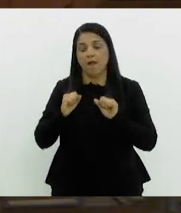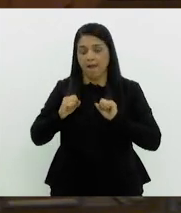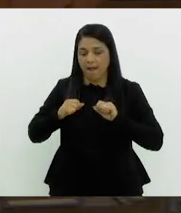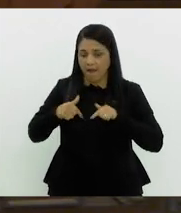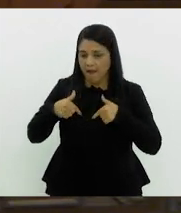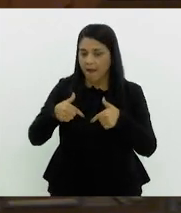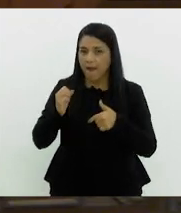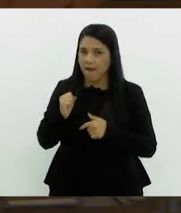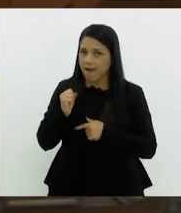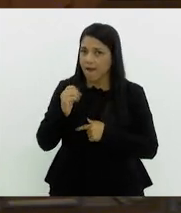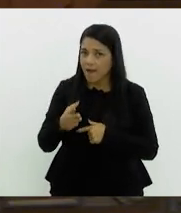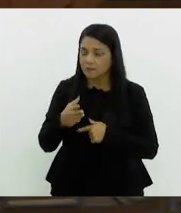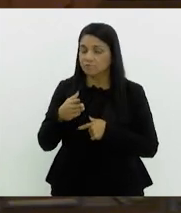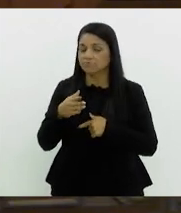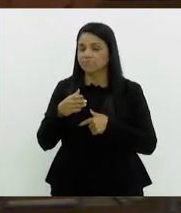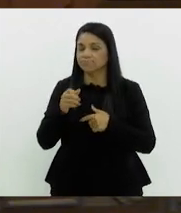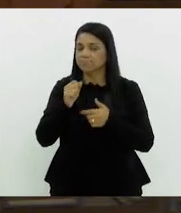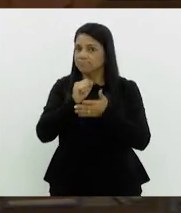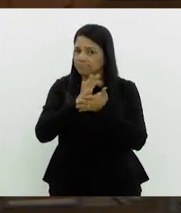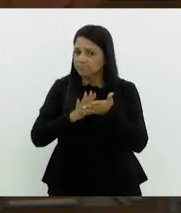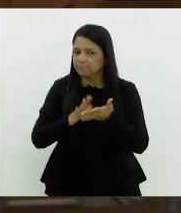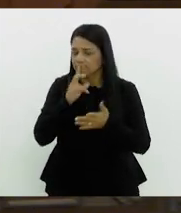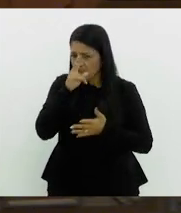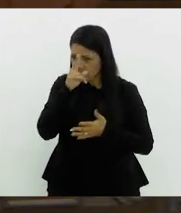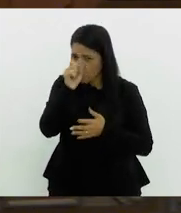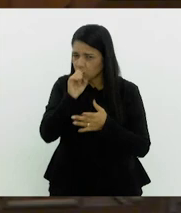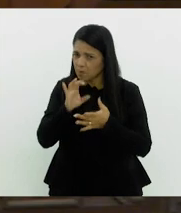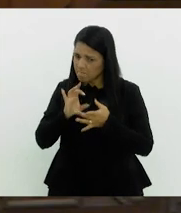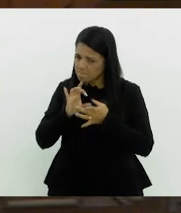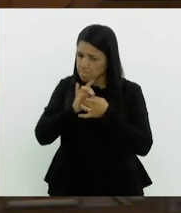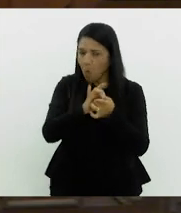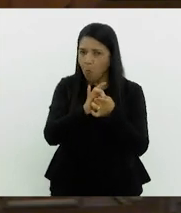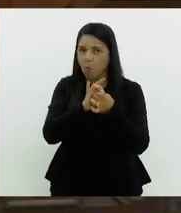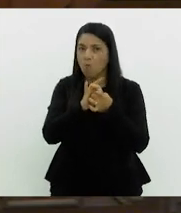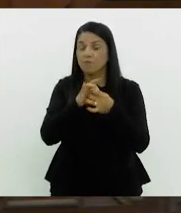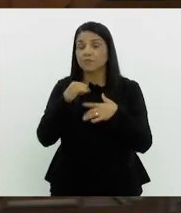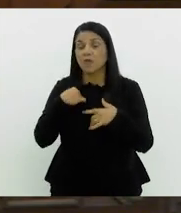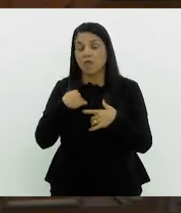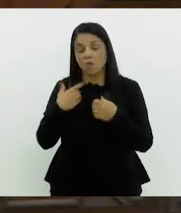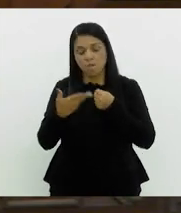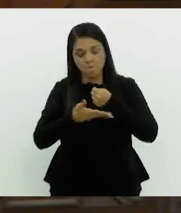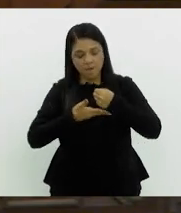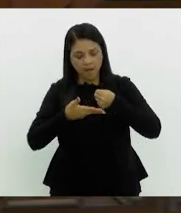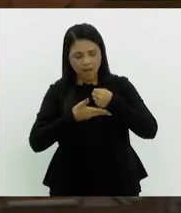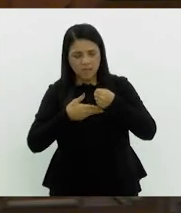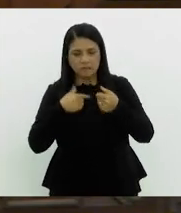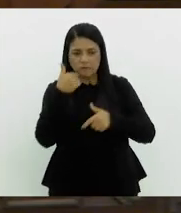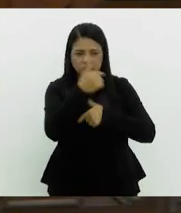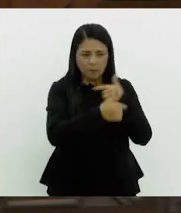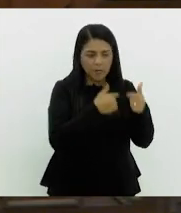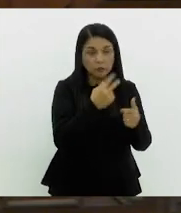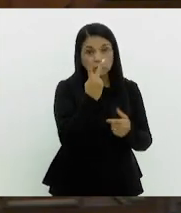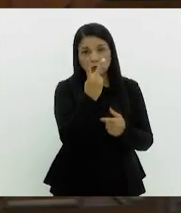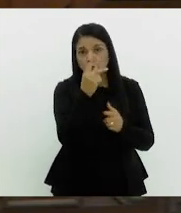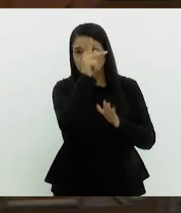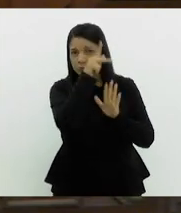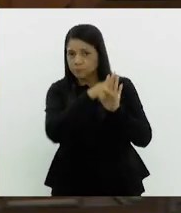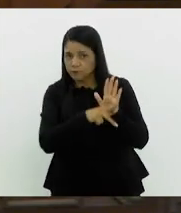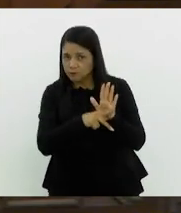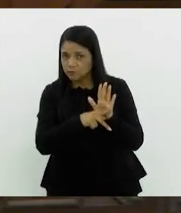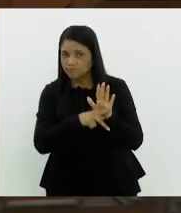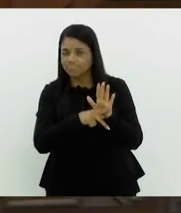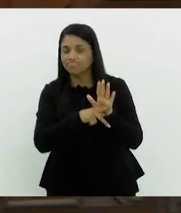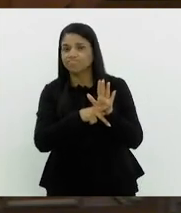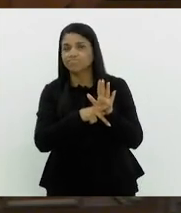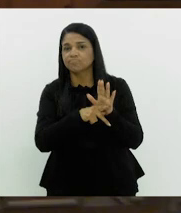essas atividades mais fortalecidas. E eu, com base nisso, já venho trabalhando em dois projetos que eu escolhi